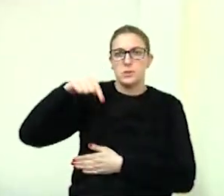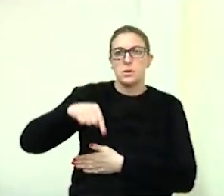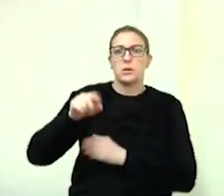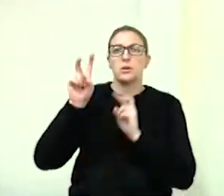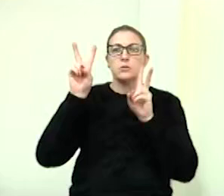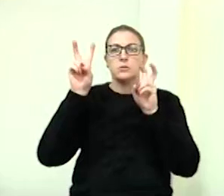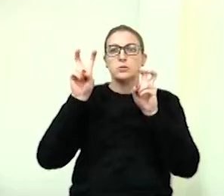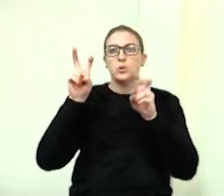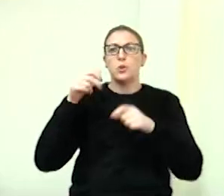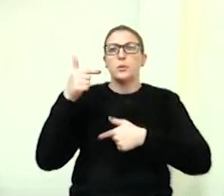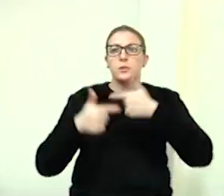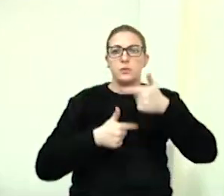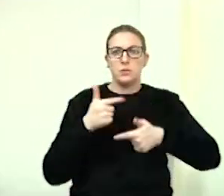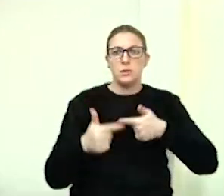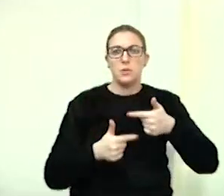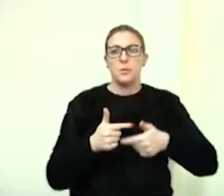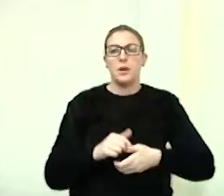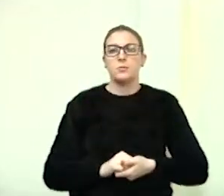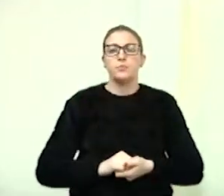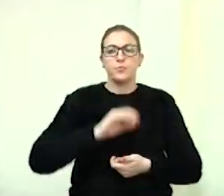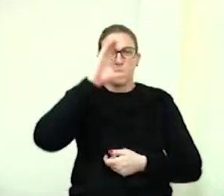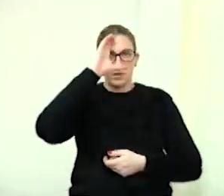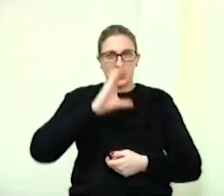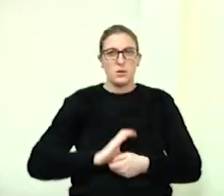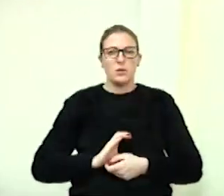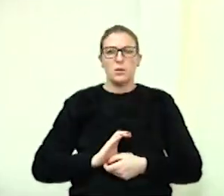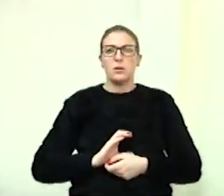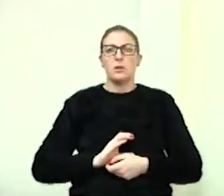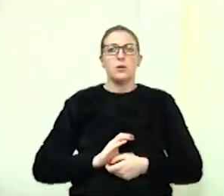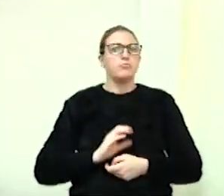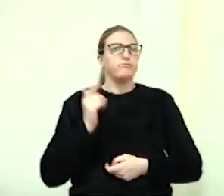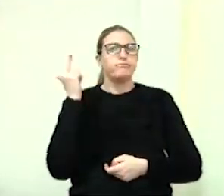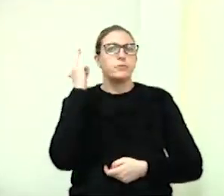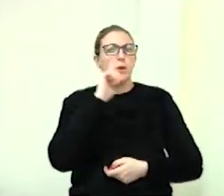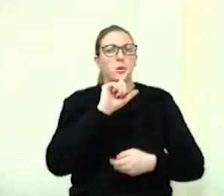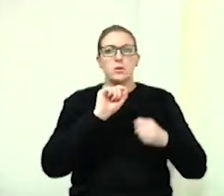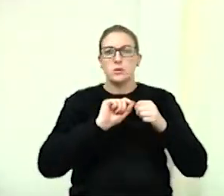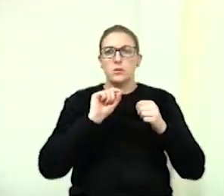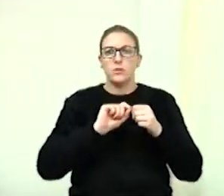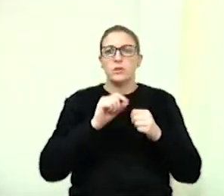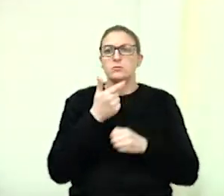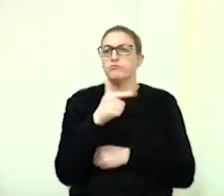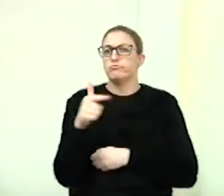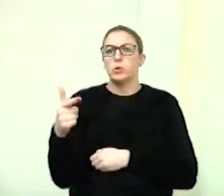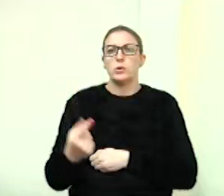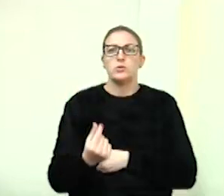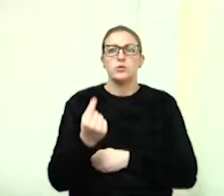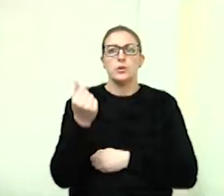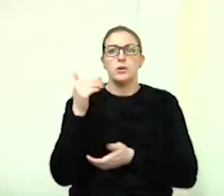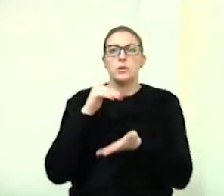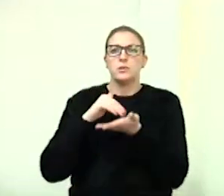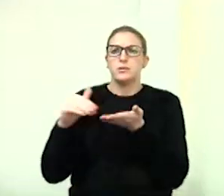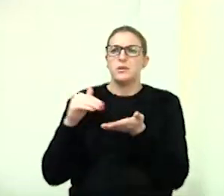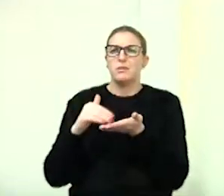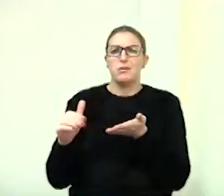trabalho. E cidadania não se faz sem dinheiro. Aquela Secretaria é pobre financeiramente.